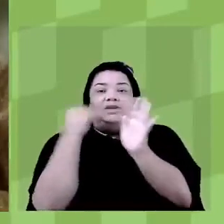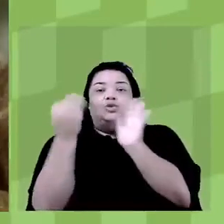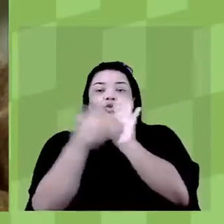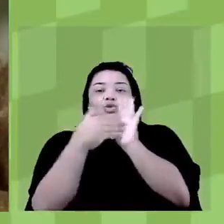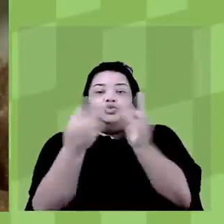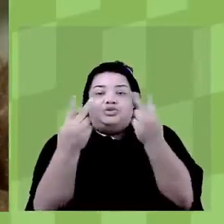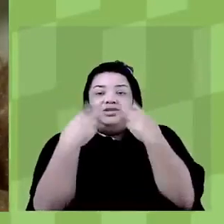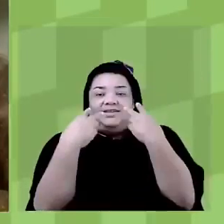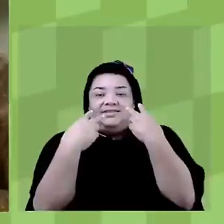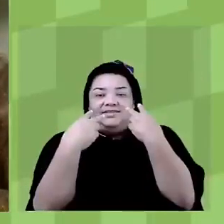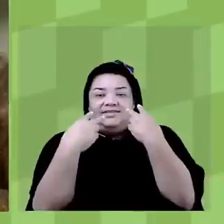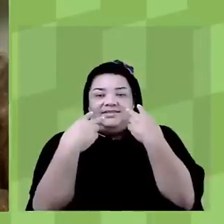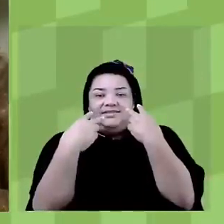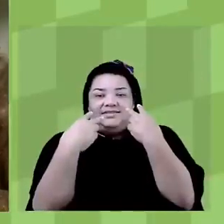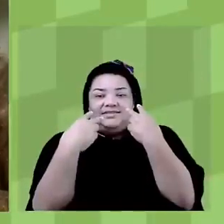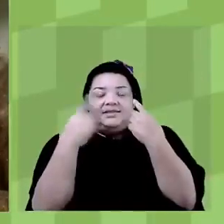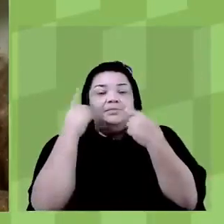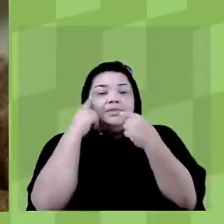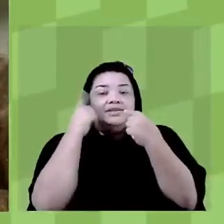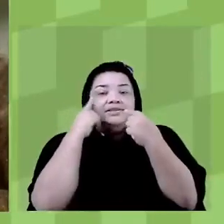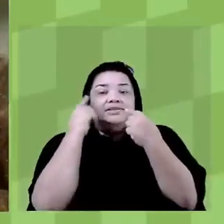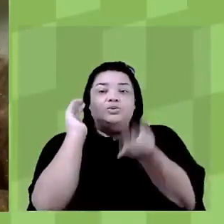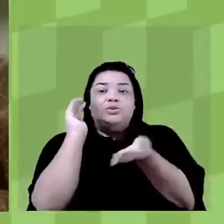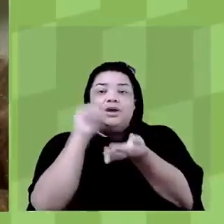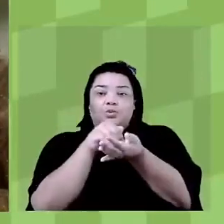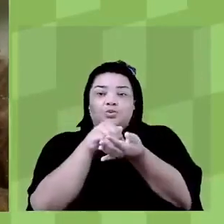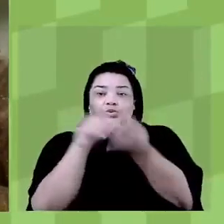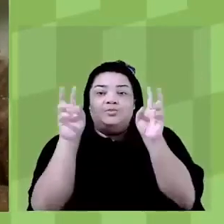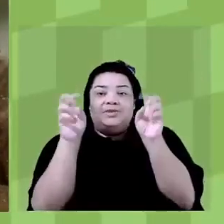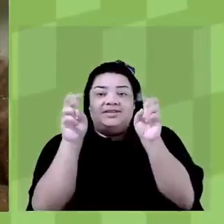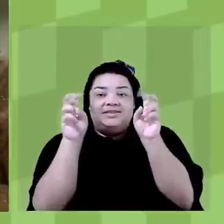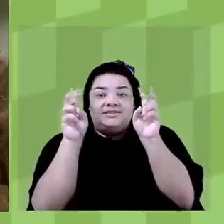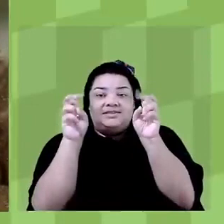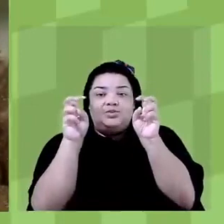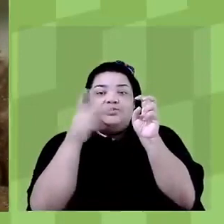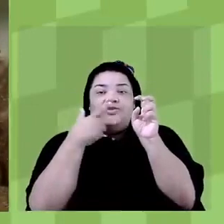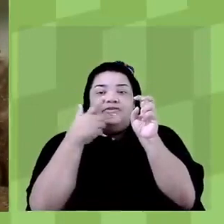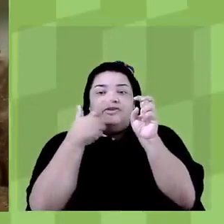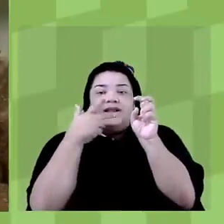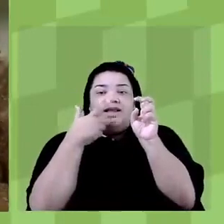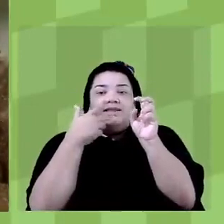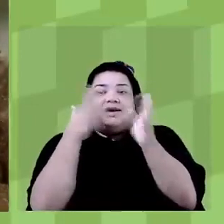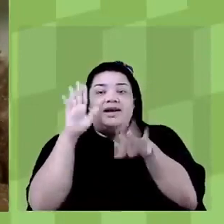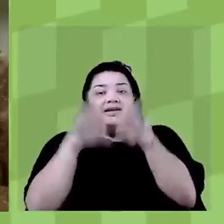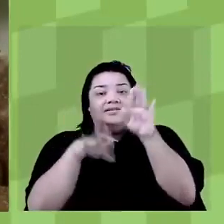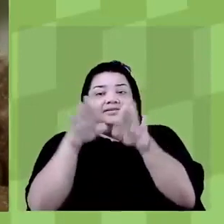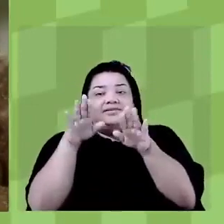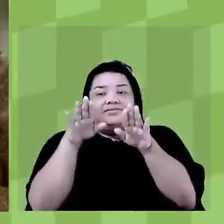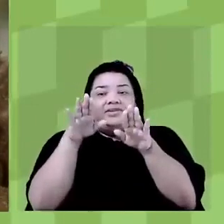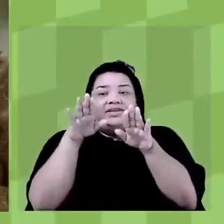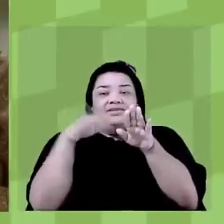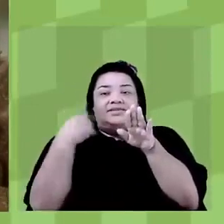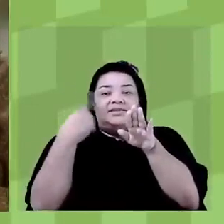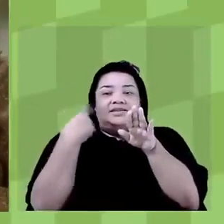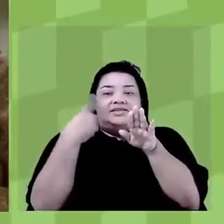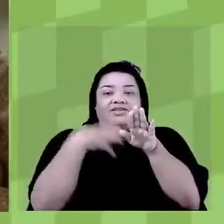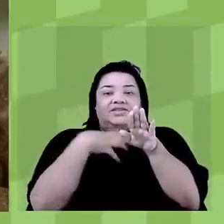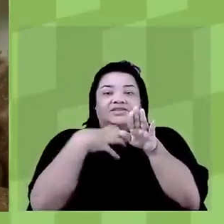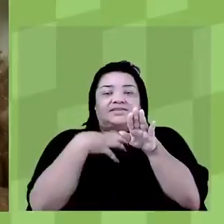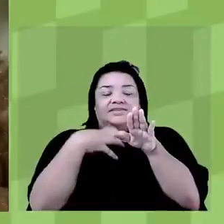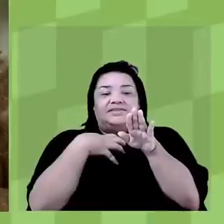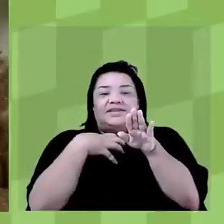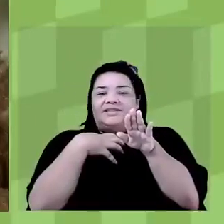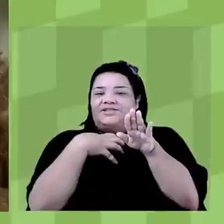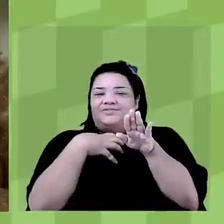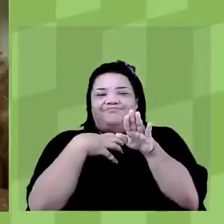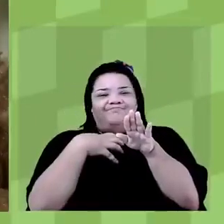e pensando até nessa última questão que foi colocada, muitas vezes a gente se sente impotente, né, trabalhando quase